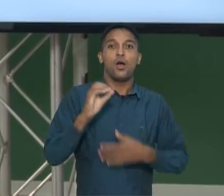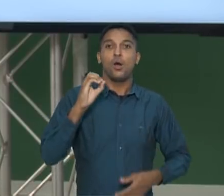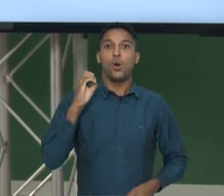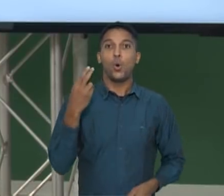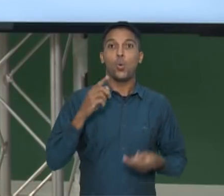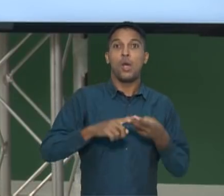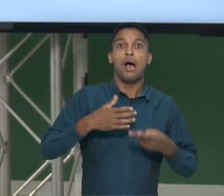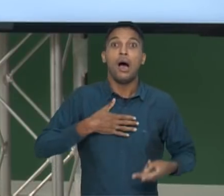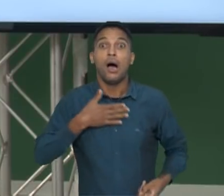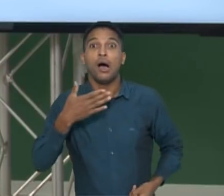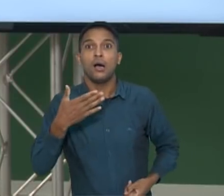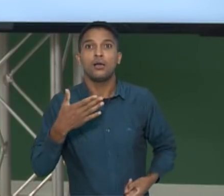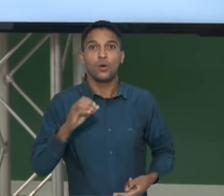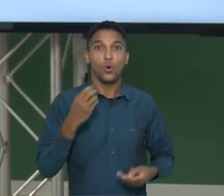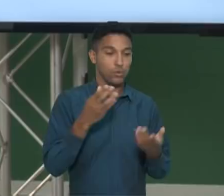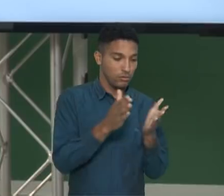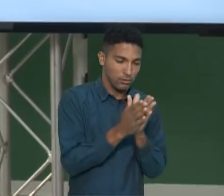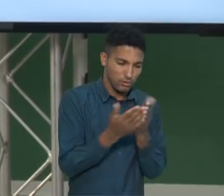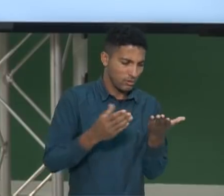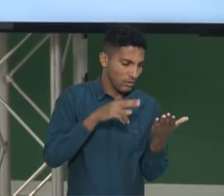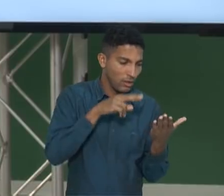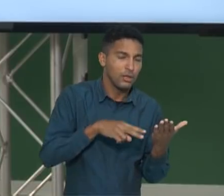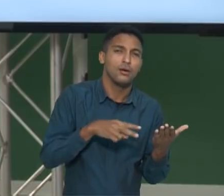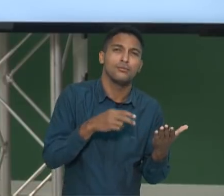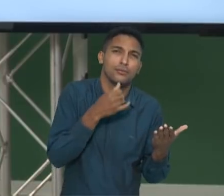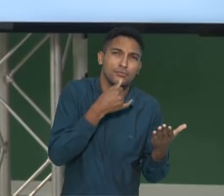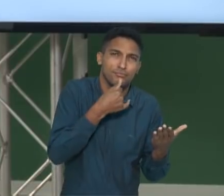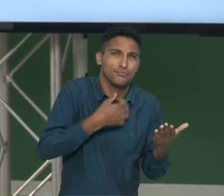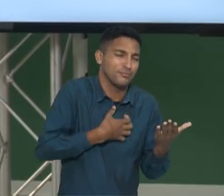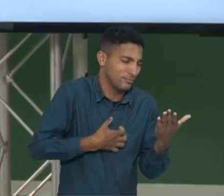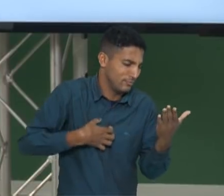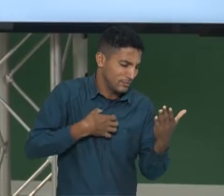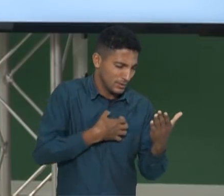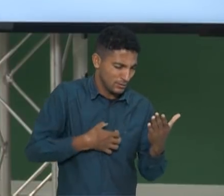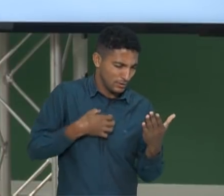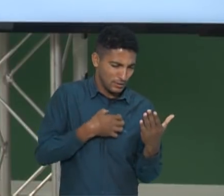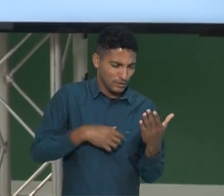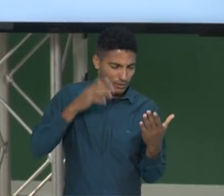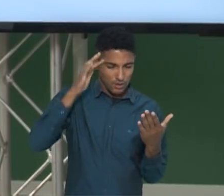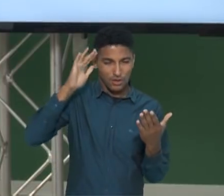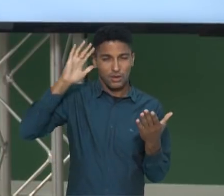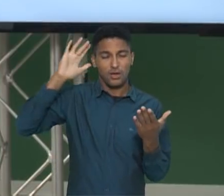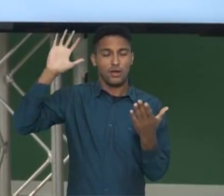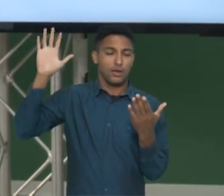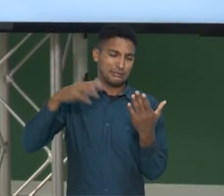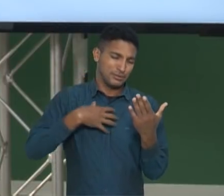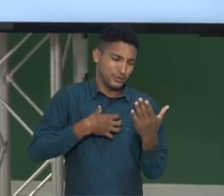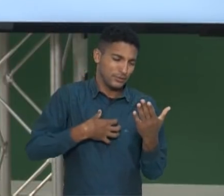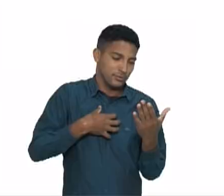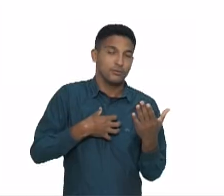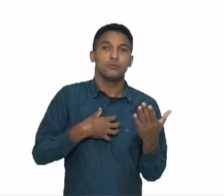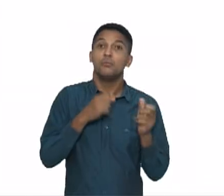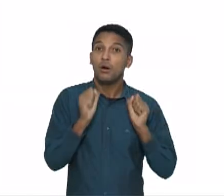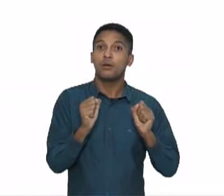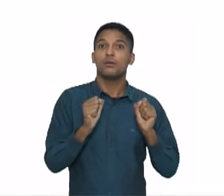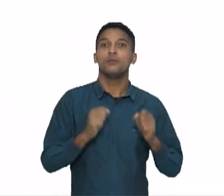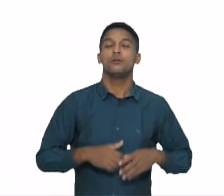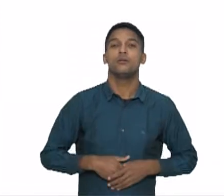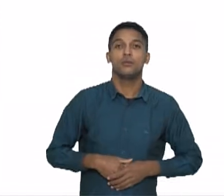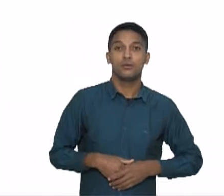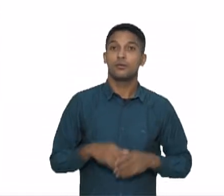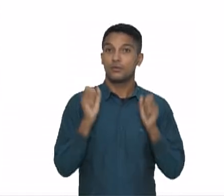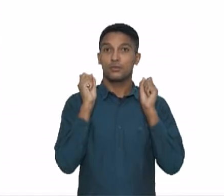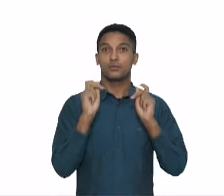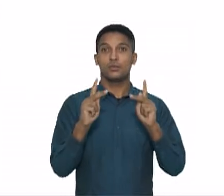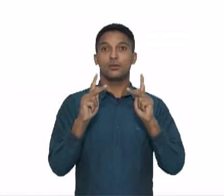uma angústia no leitor, enfim, o clímax é sempre esse momento de maior emoção, ok? O narrador, pessoal, como que a